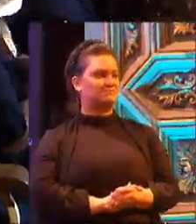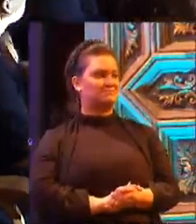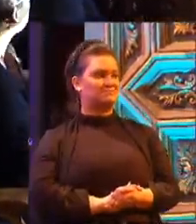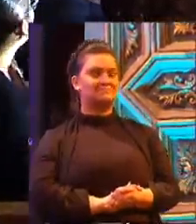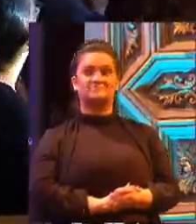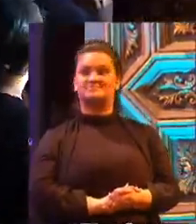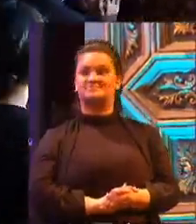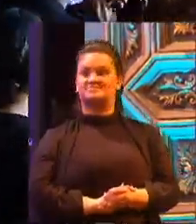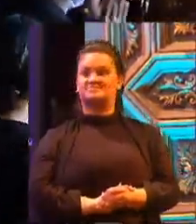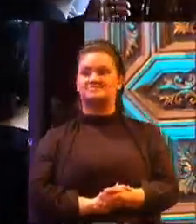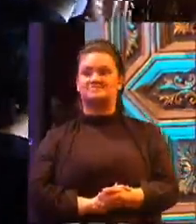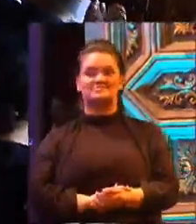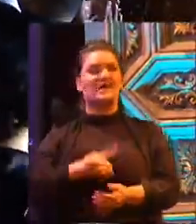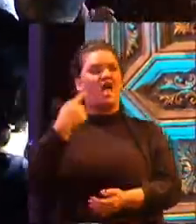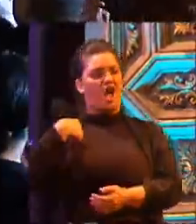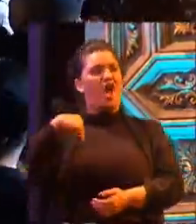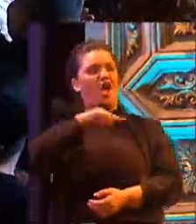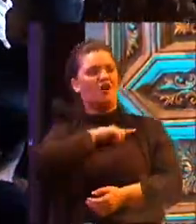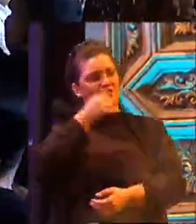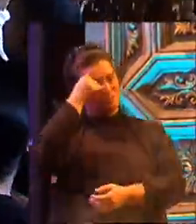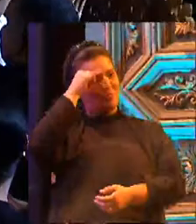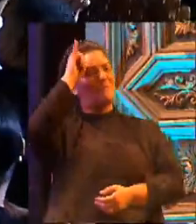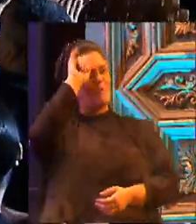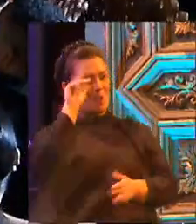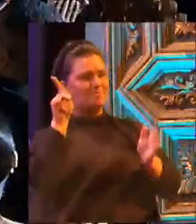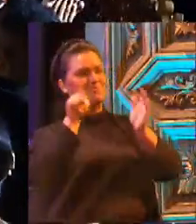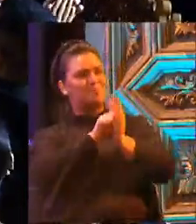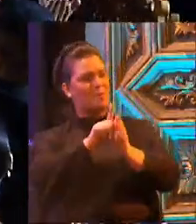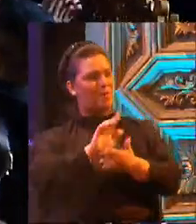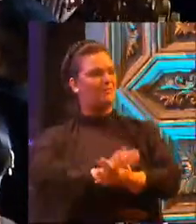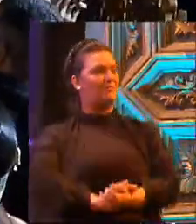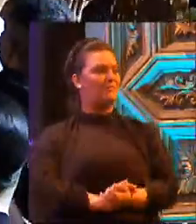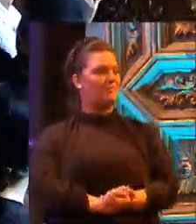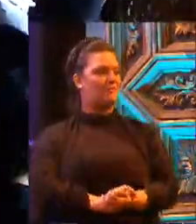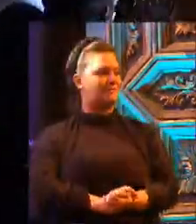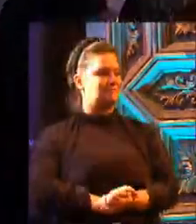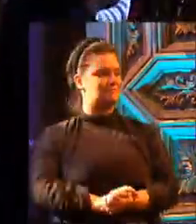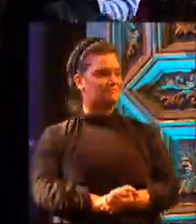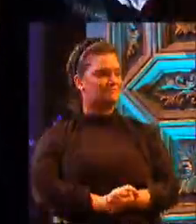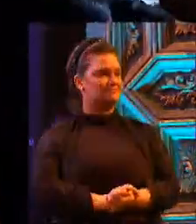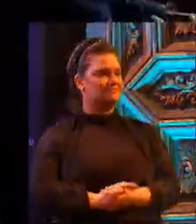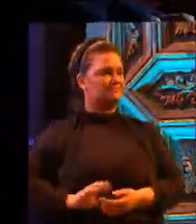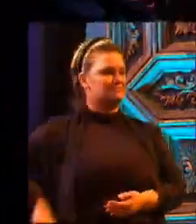É o nosso boi bumbá, não é? Venham para cá receber o prêmio.